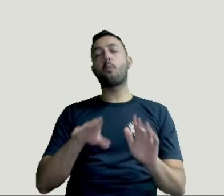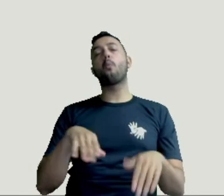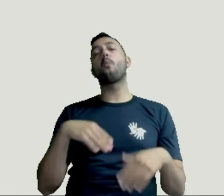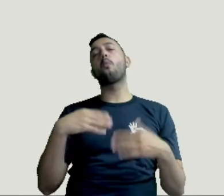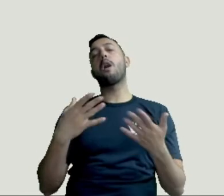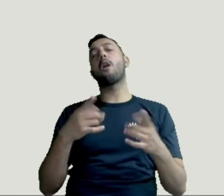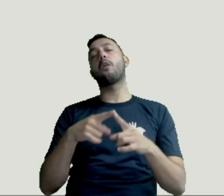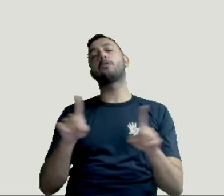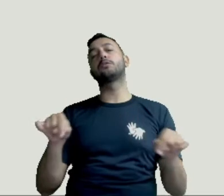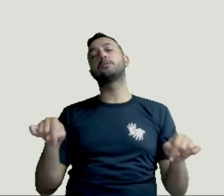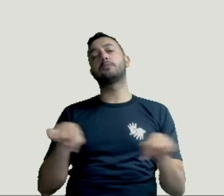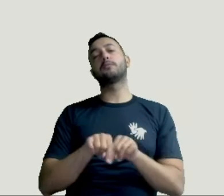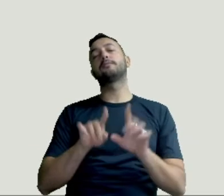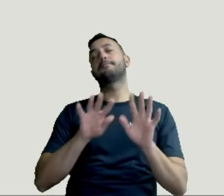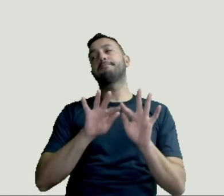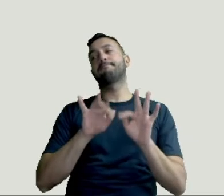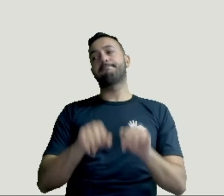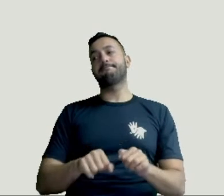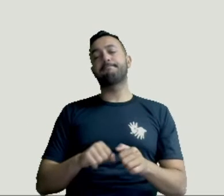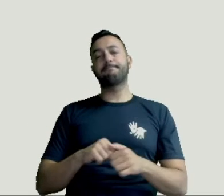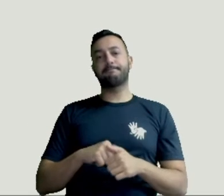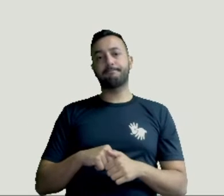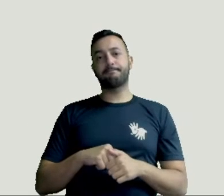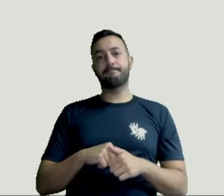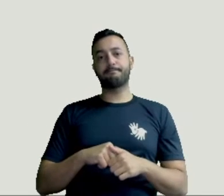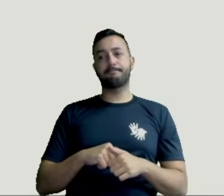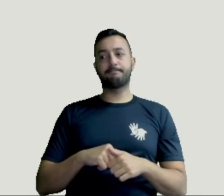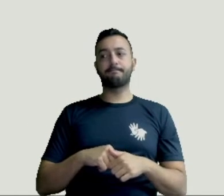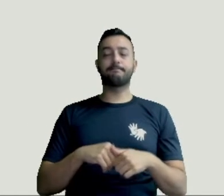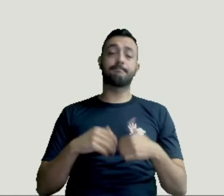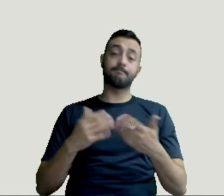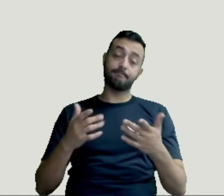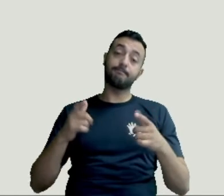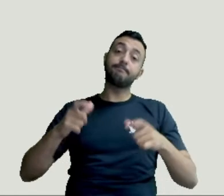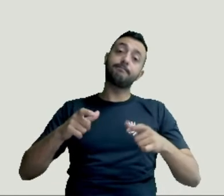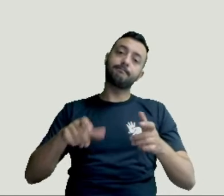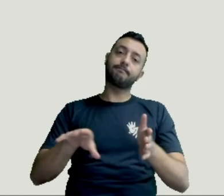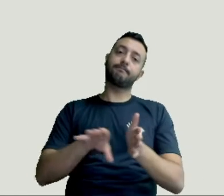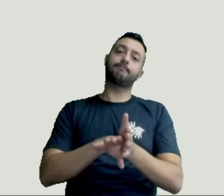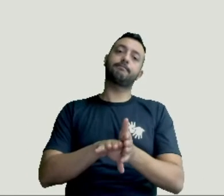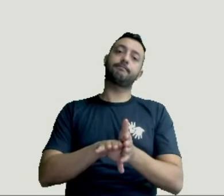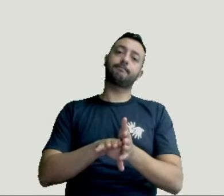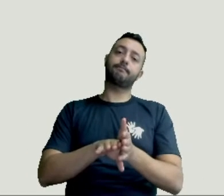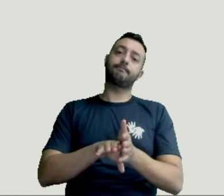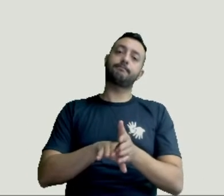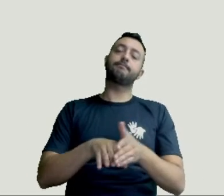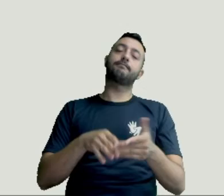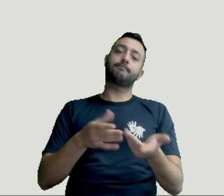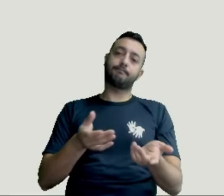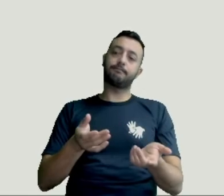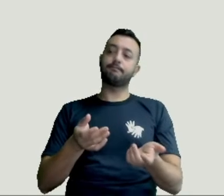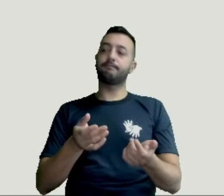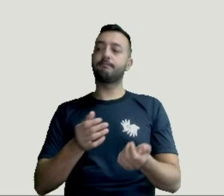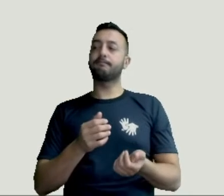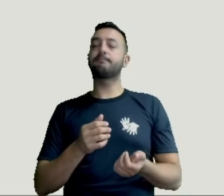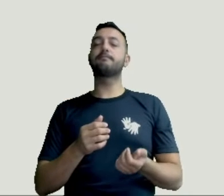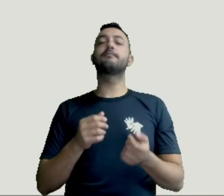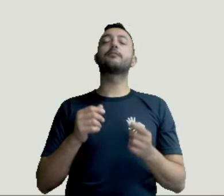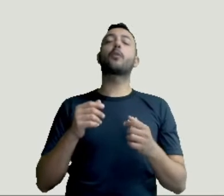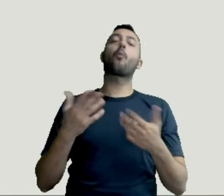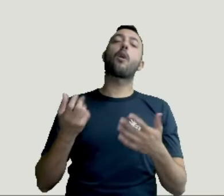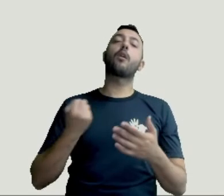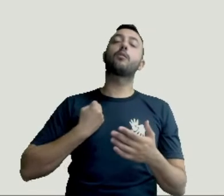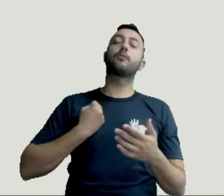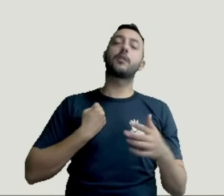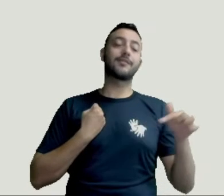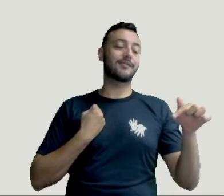o espaço final? O espaço final foi onde ele chegou. O homem chegou, foi onde? Que marco? Marco